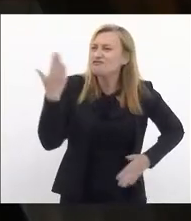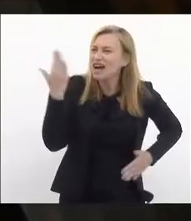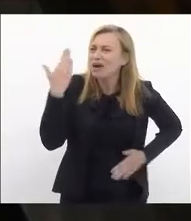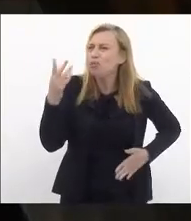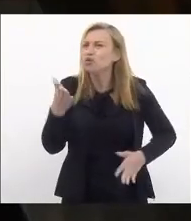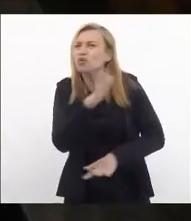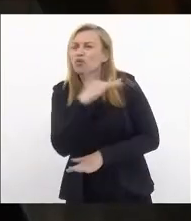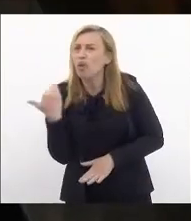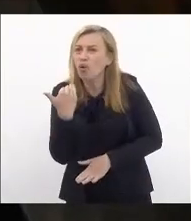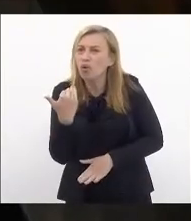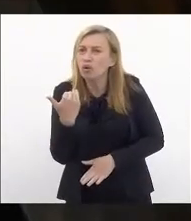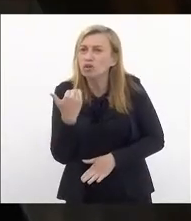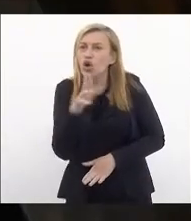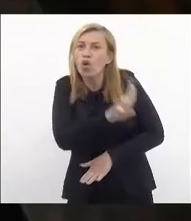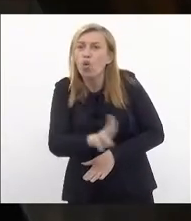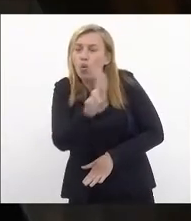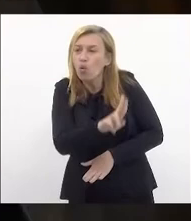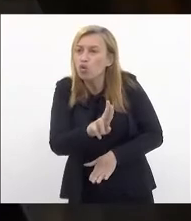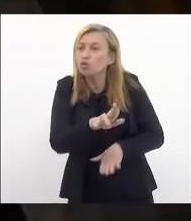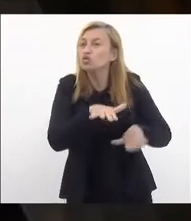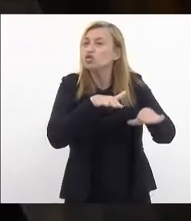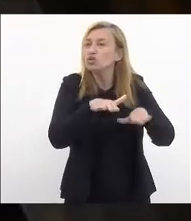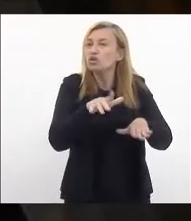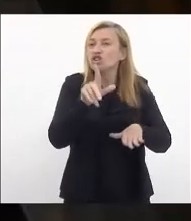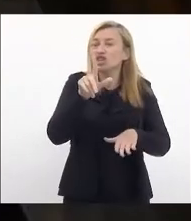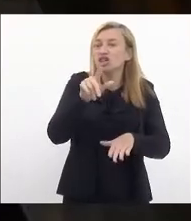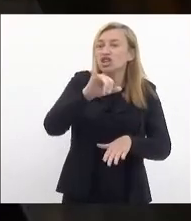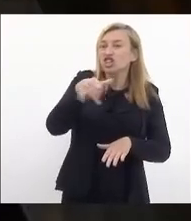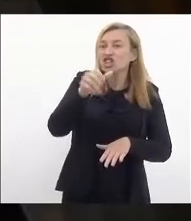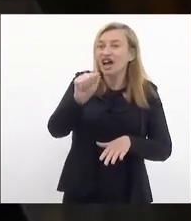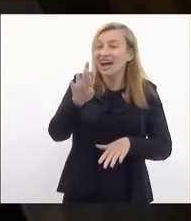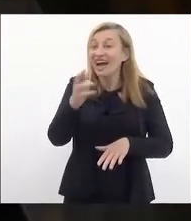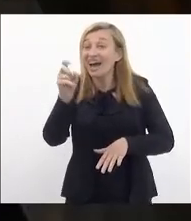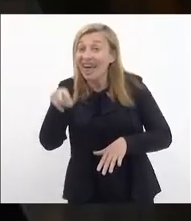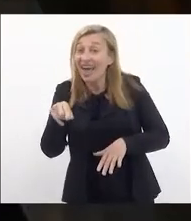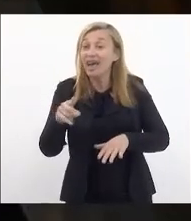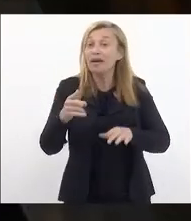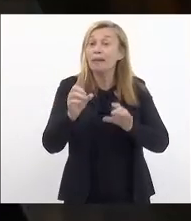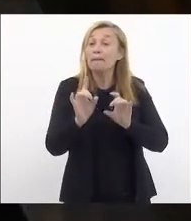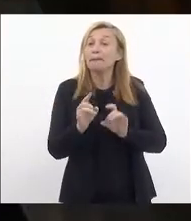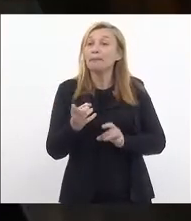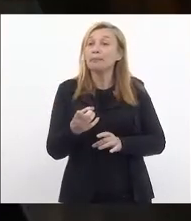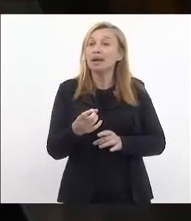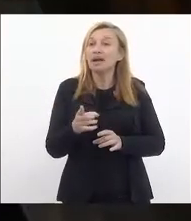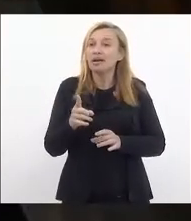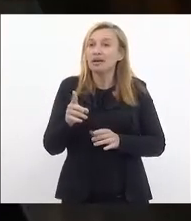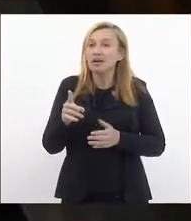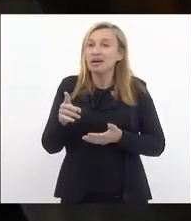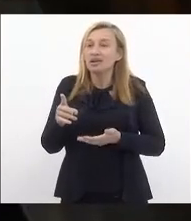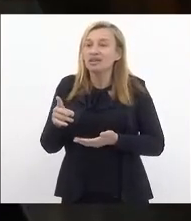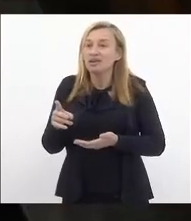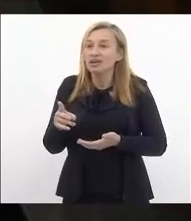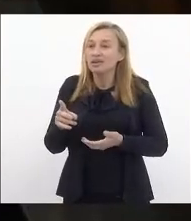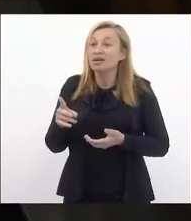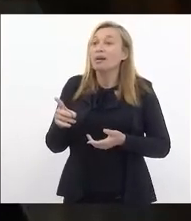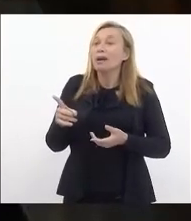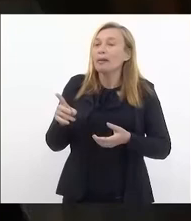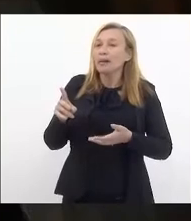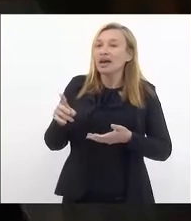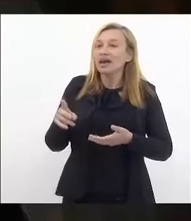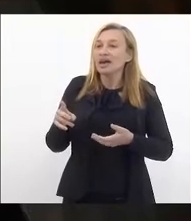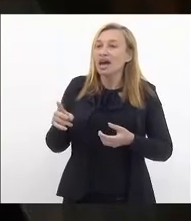abatidos usam os mesmos jacarés para jogar os rivais de facções